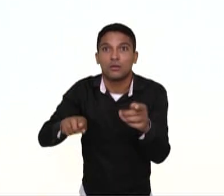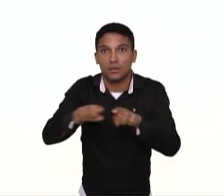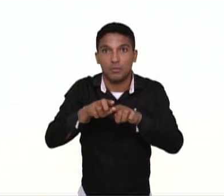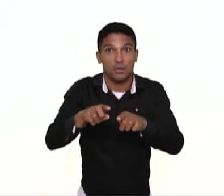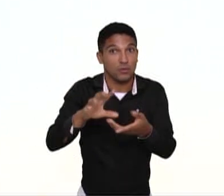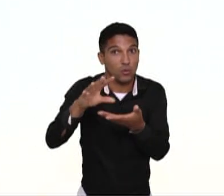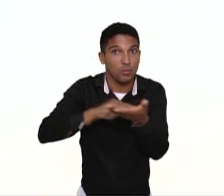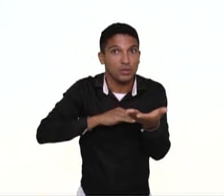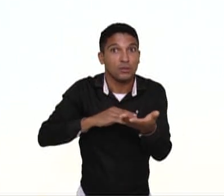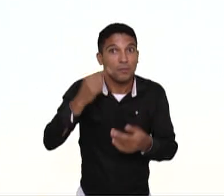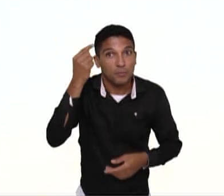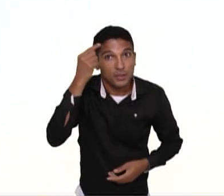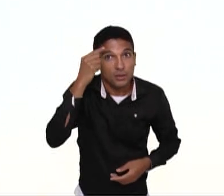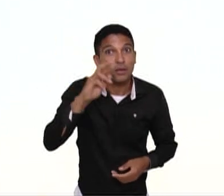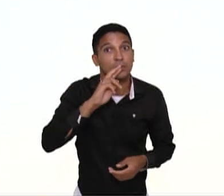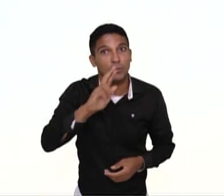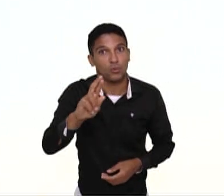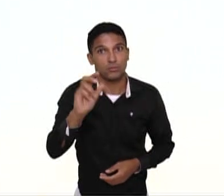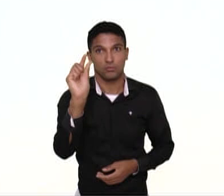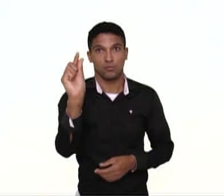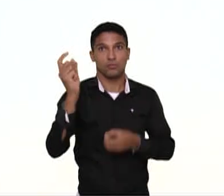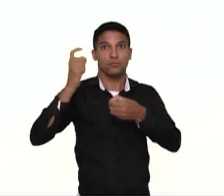e nós já voltamos aí.